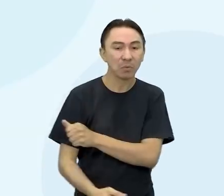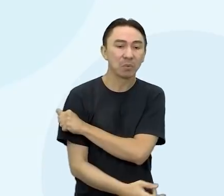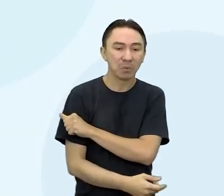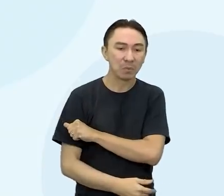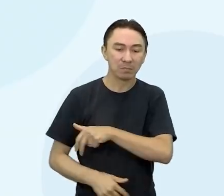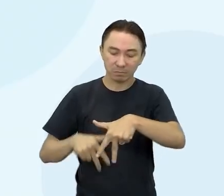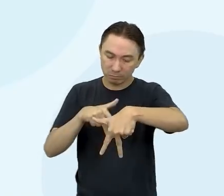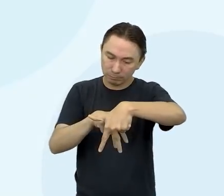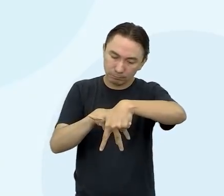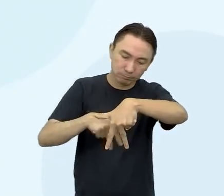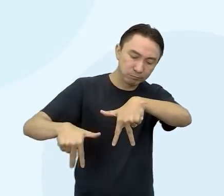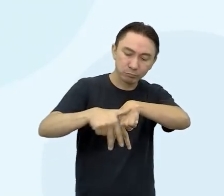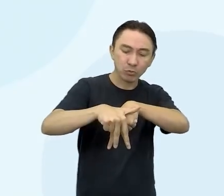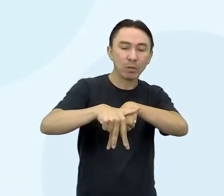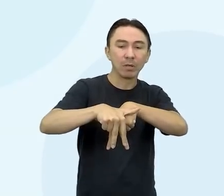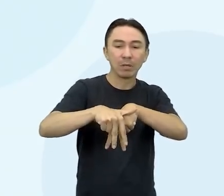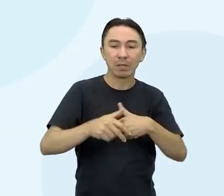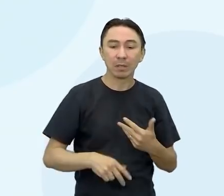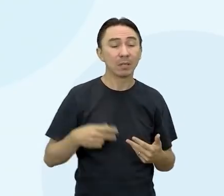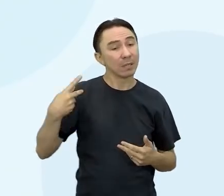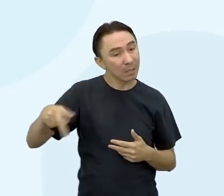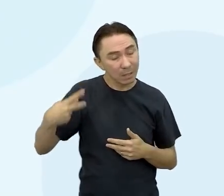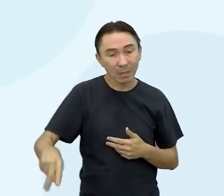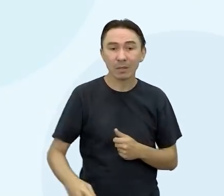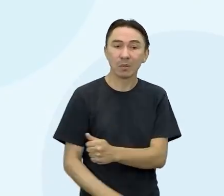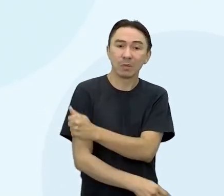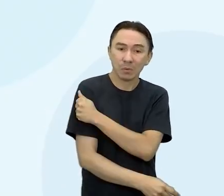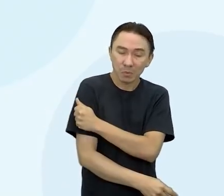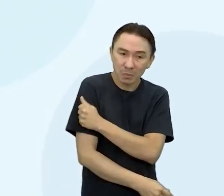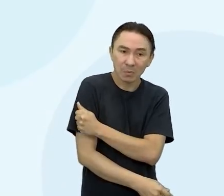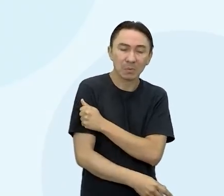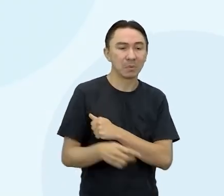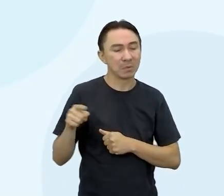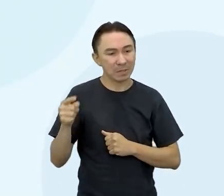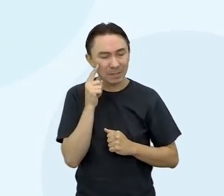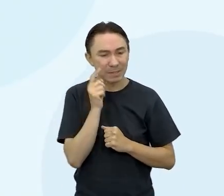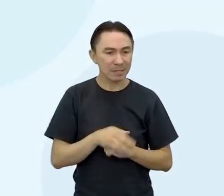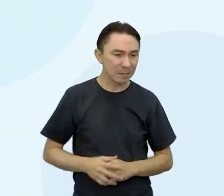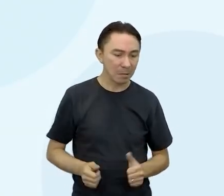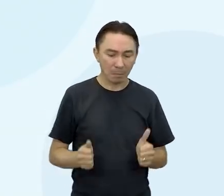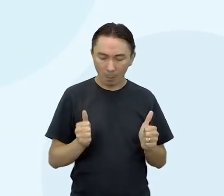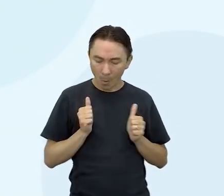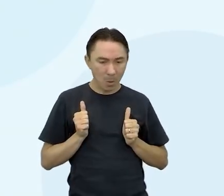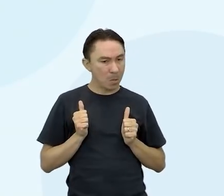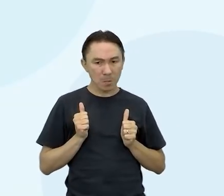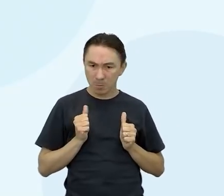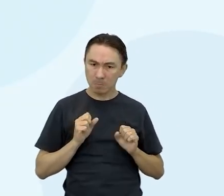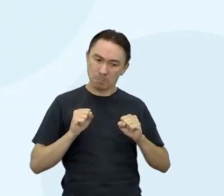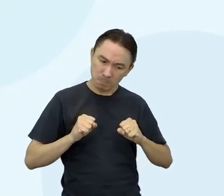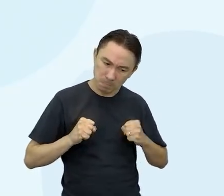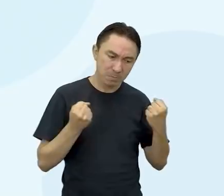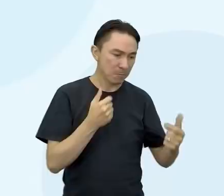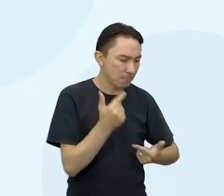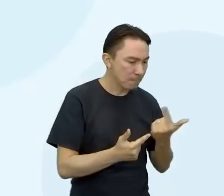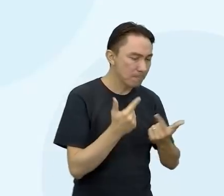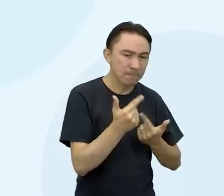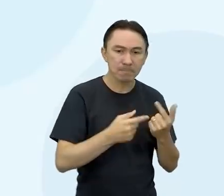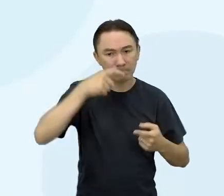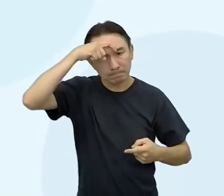no estudante, o que faz com que o estudante engaje mais nessas atividades. Pode passar para o próximo